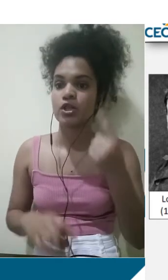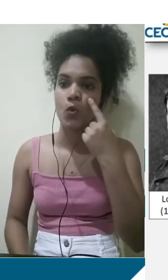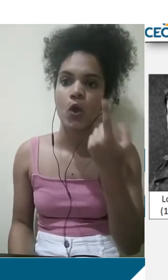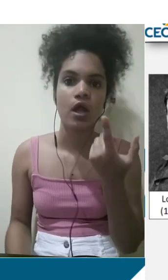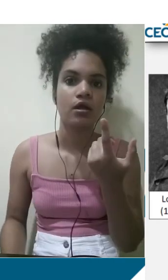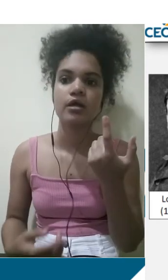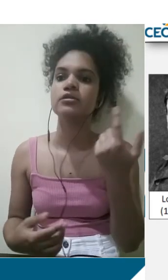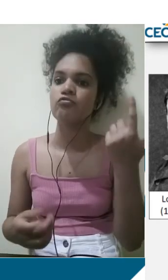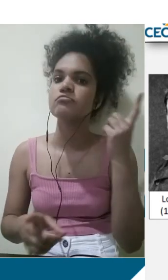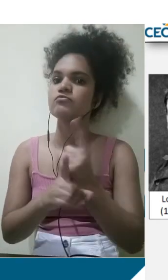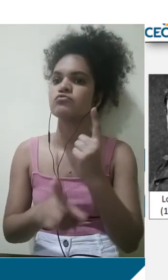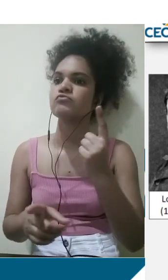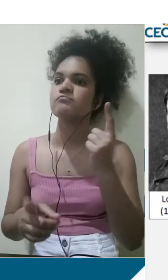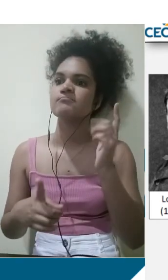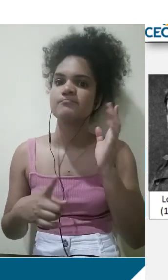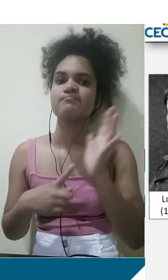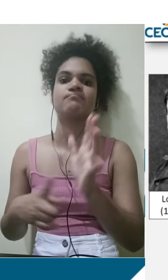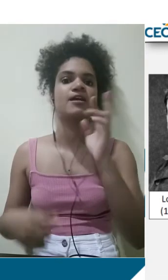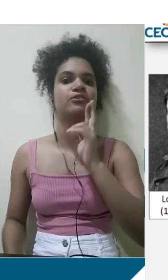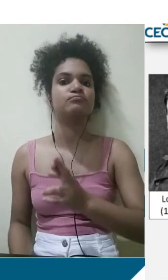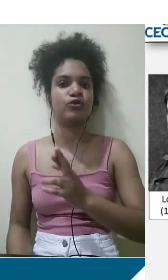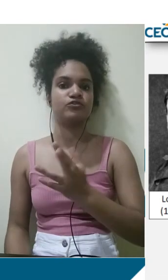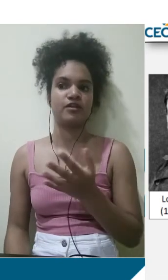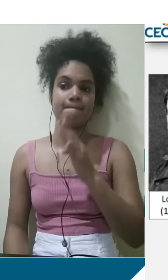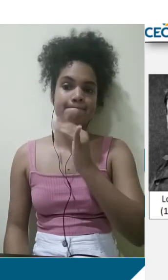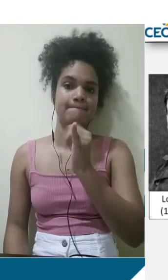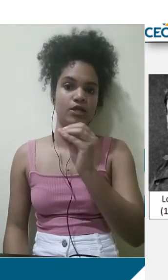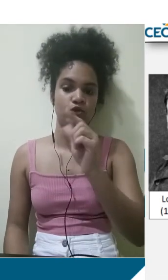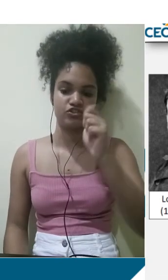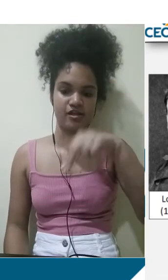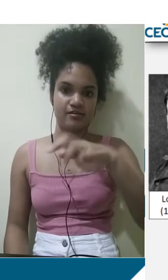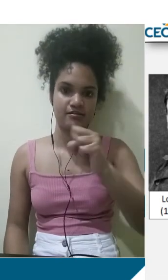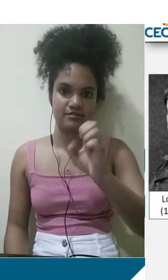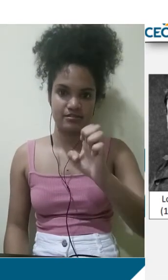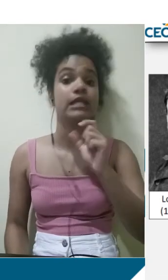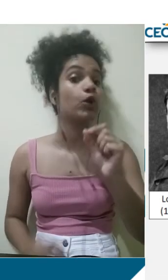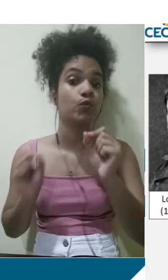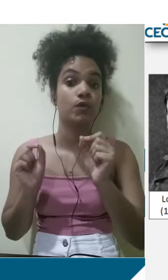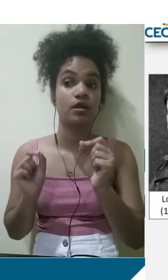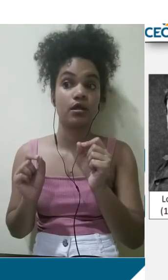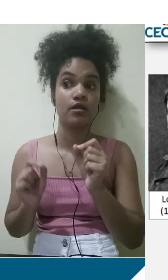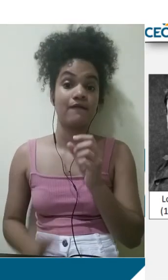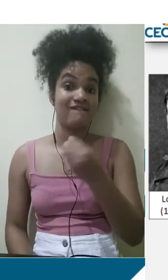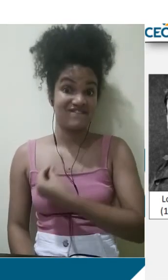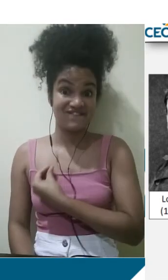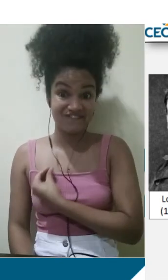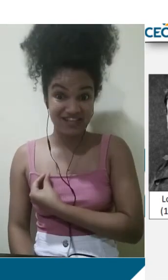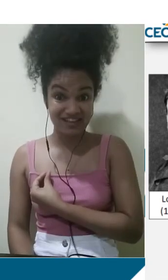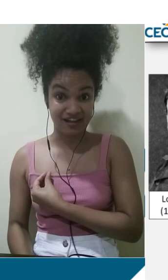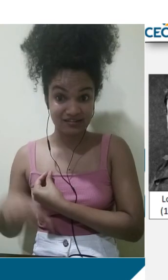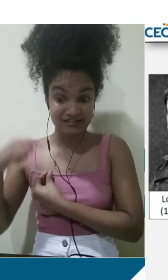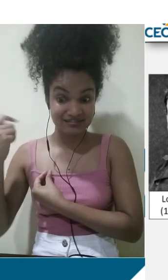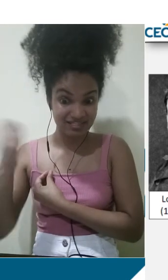e abriu caminho para a consolidação da biogênese, que é a ideia de que vida